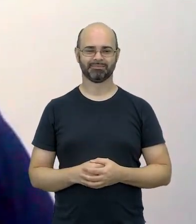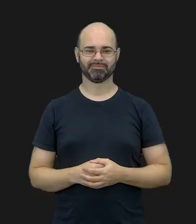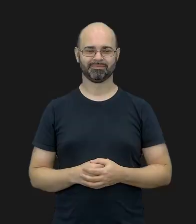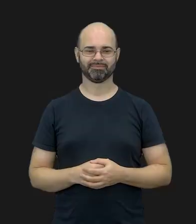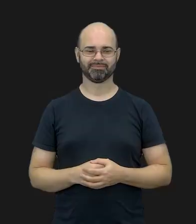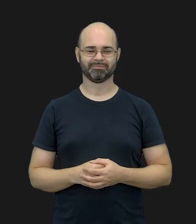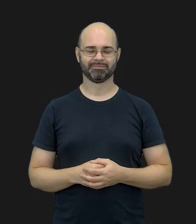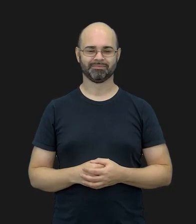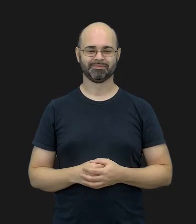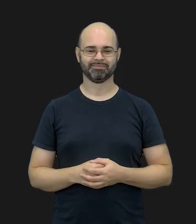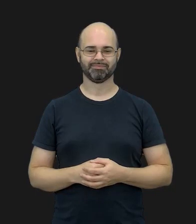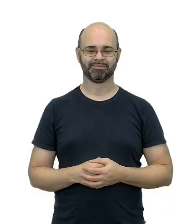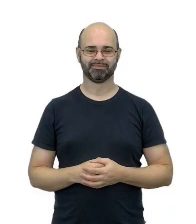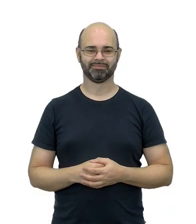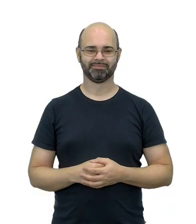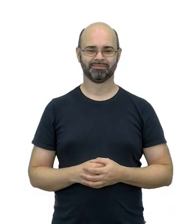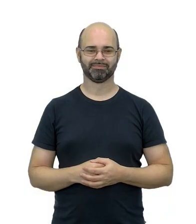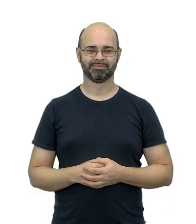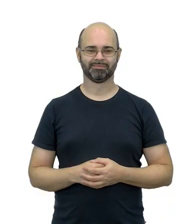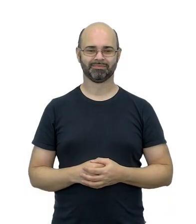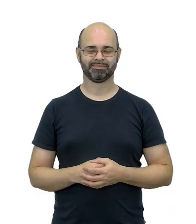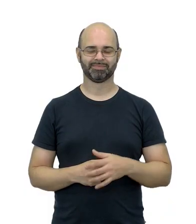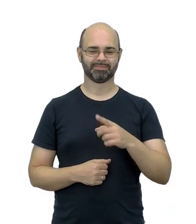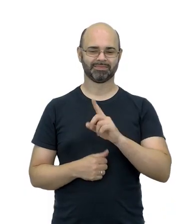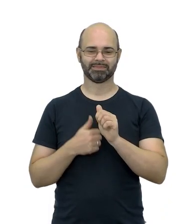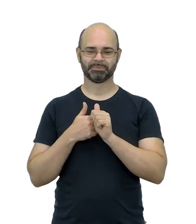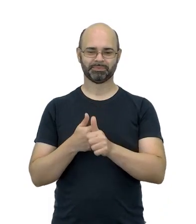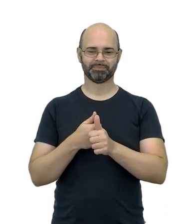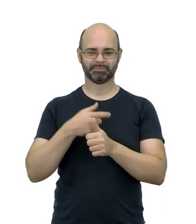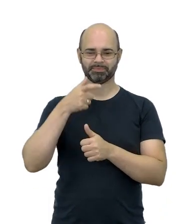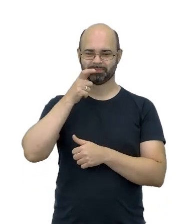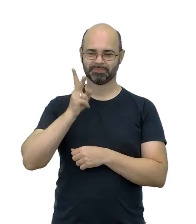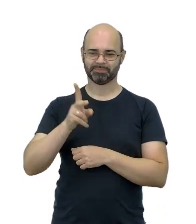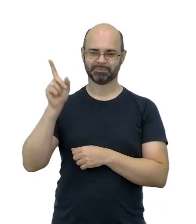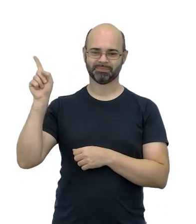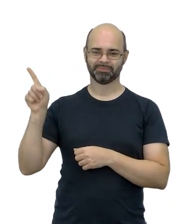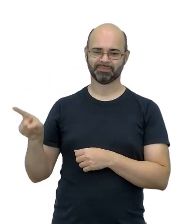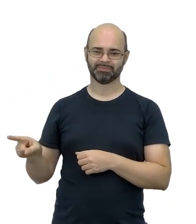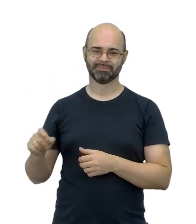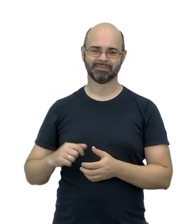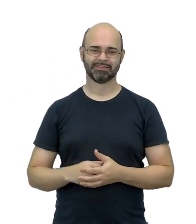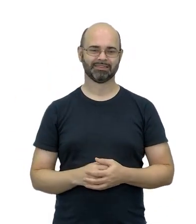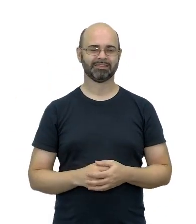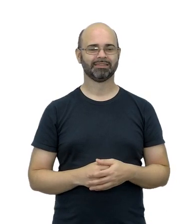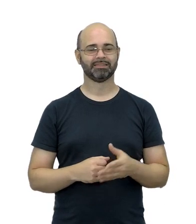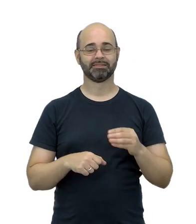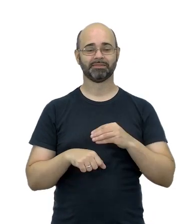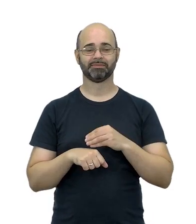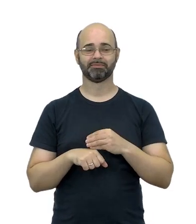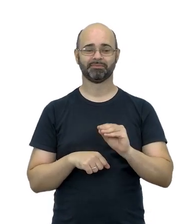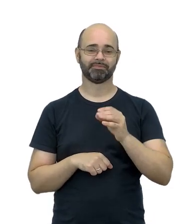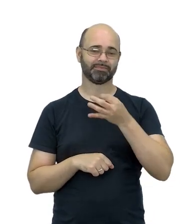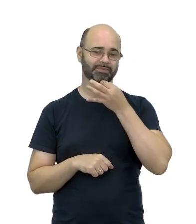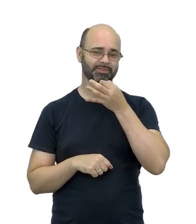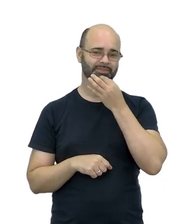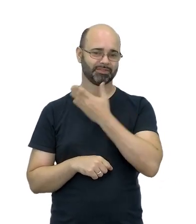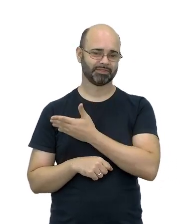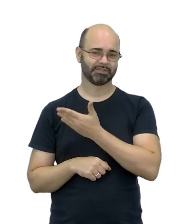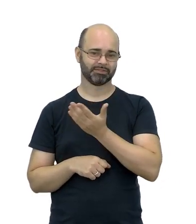para que vocês possam aí me acompanhando. Então, no fundo, a gente colocou essa sugestão, que é, no fundo, para trabalhar